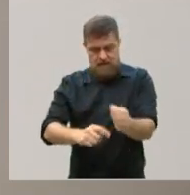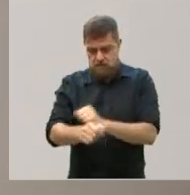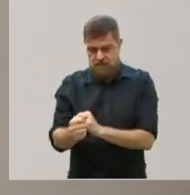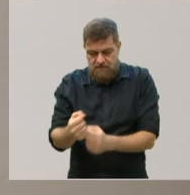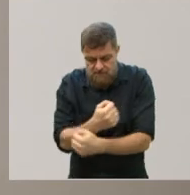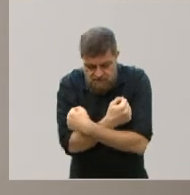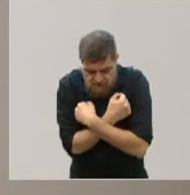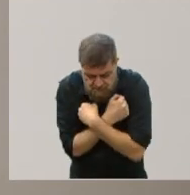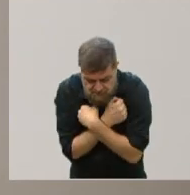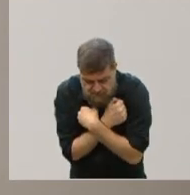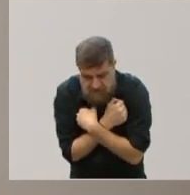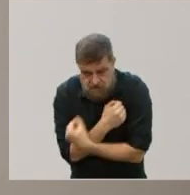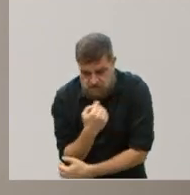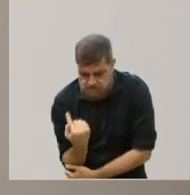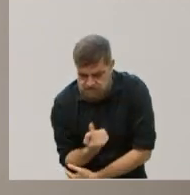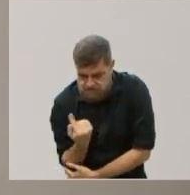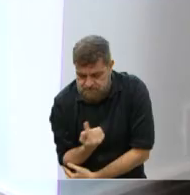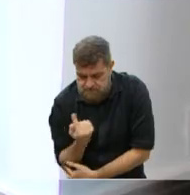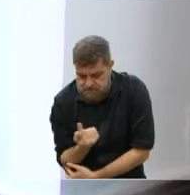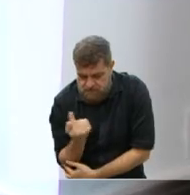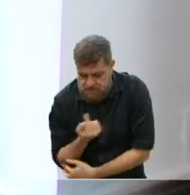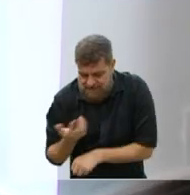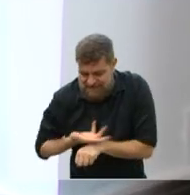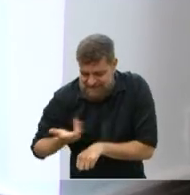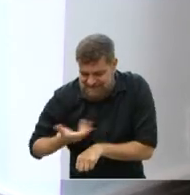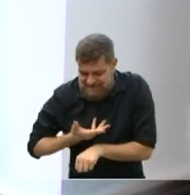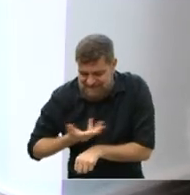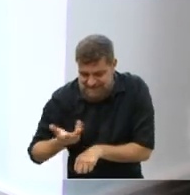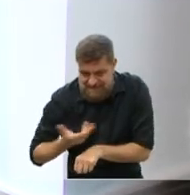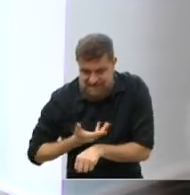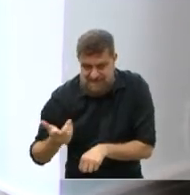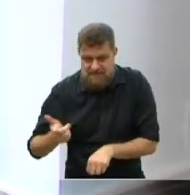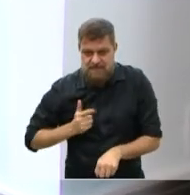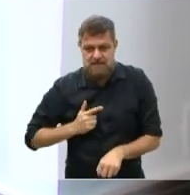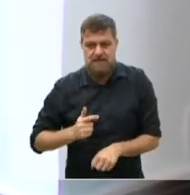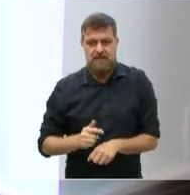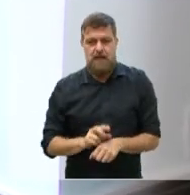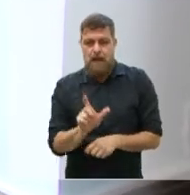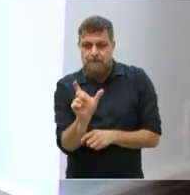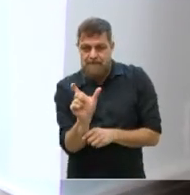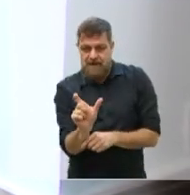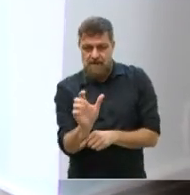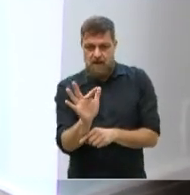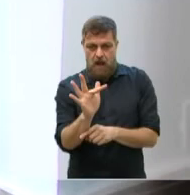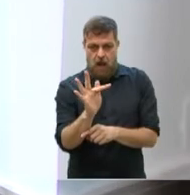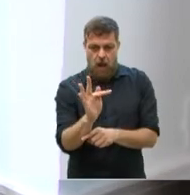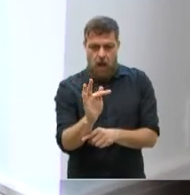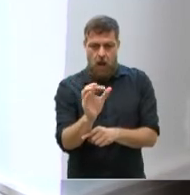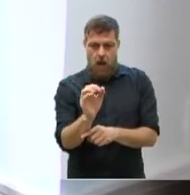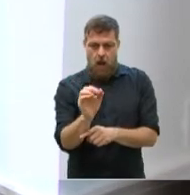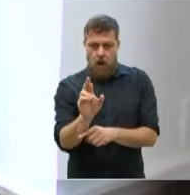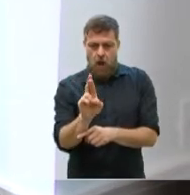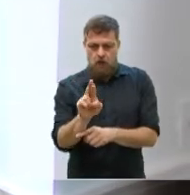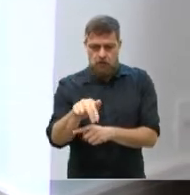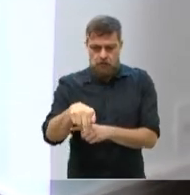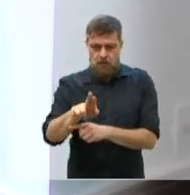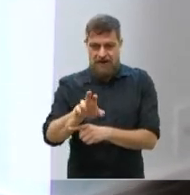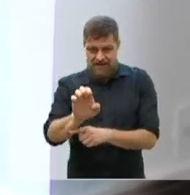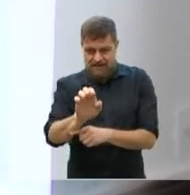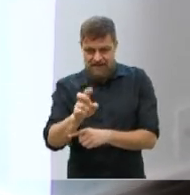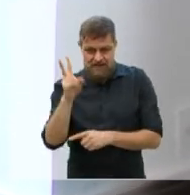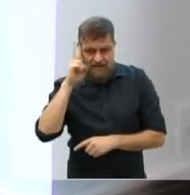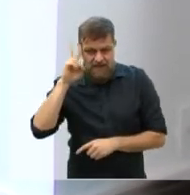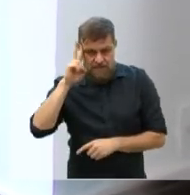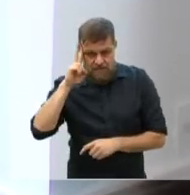fecha os braços, o momento de inércia diminui. Existe uma lei que tem a ver com torque. Torque é parecido com aquela brincadeira de trocar o pneu de